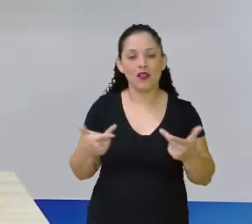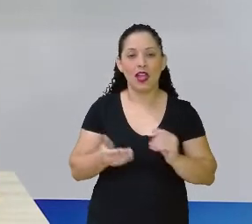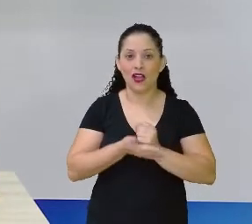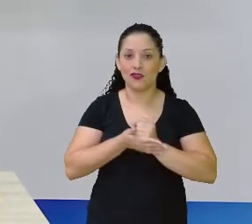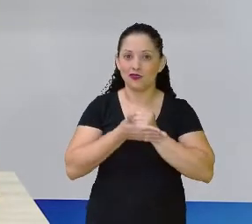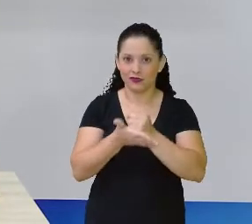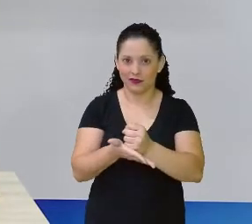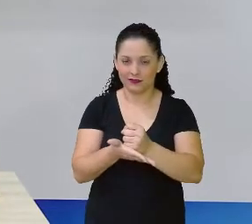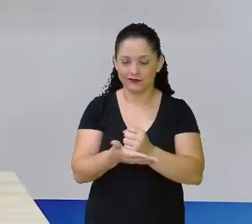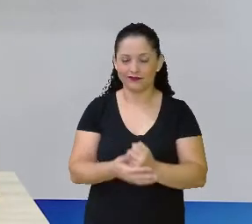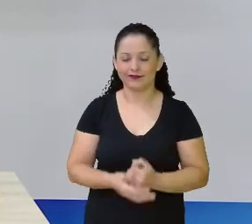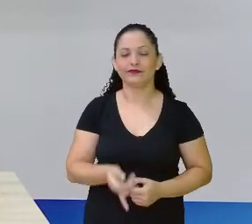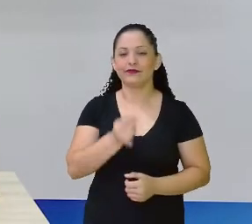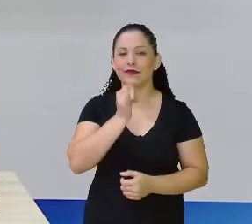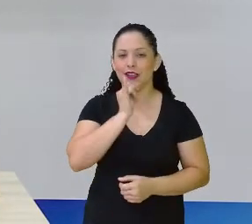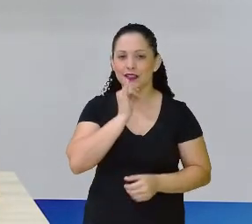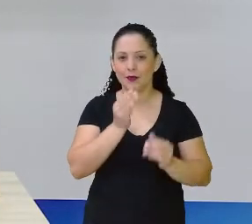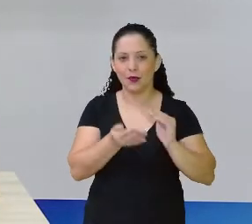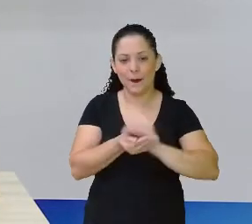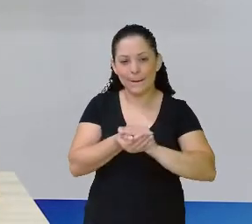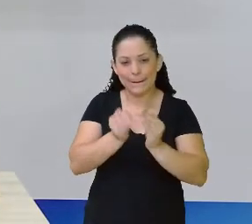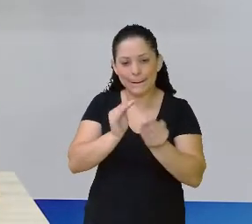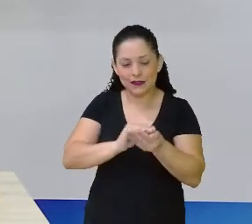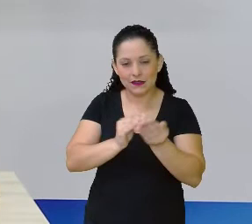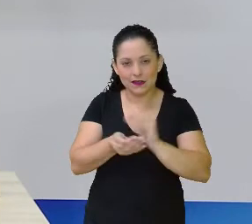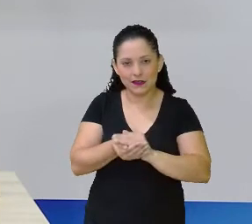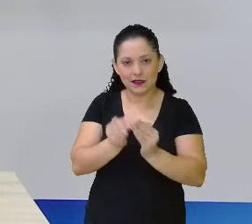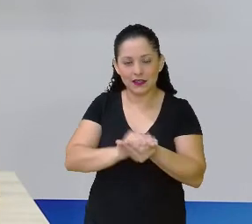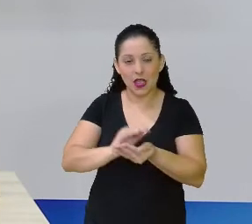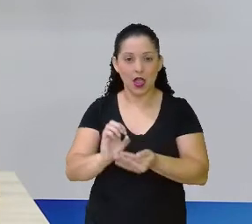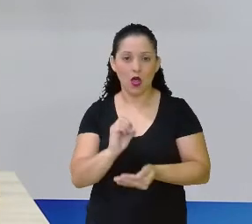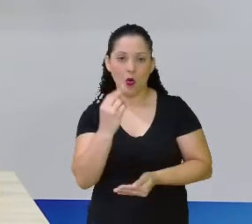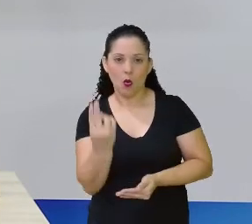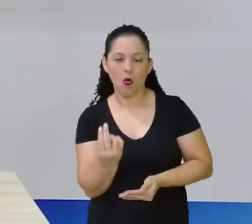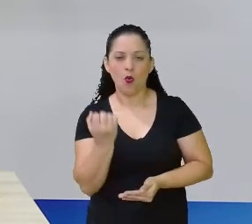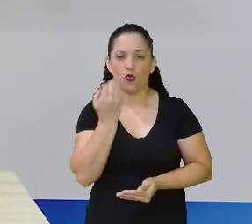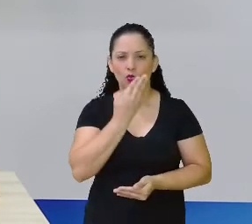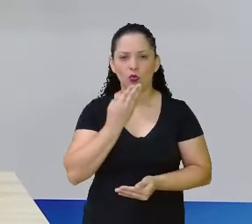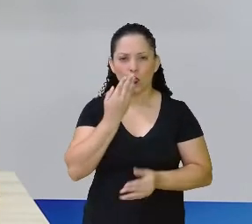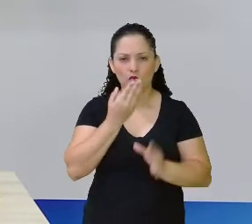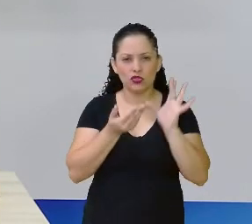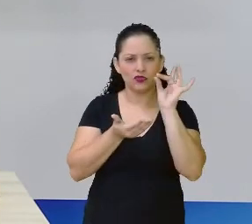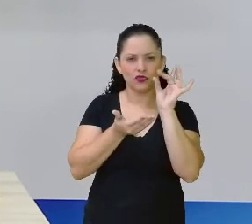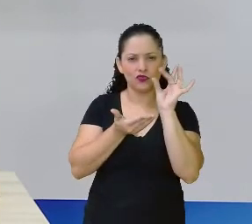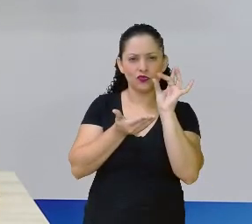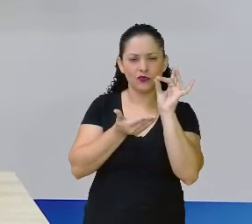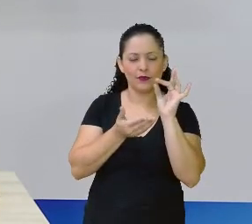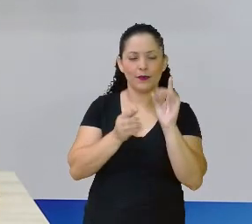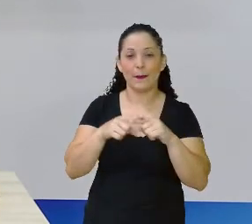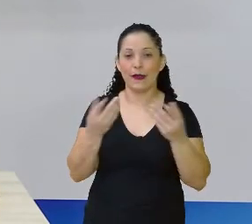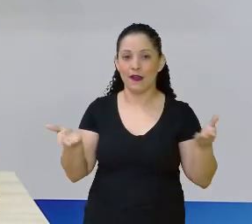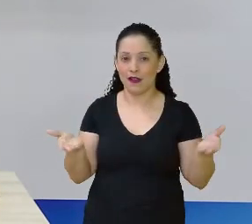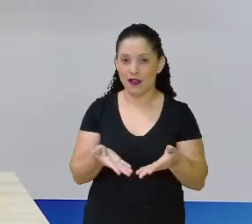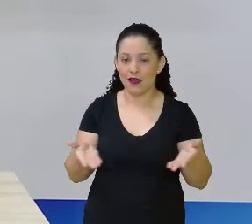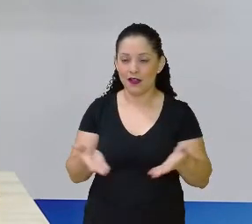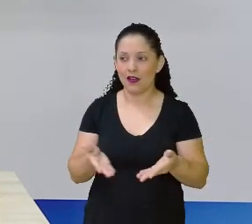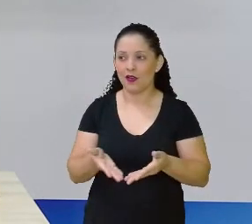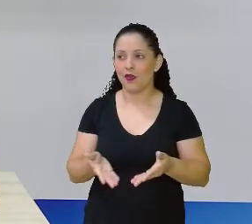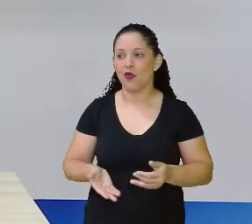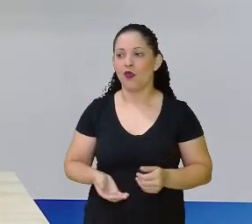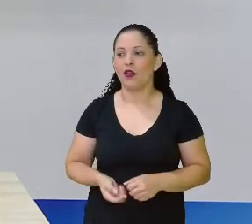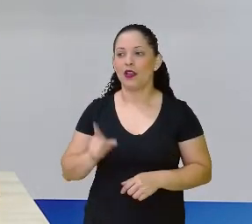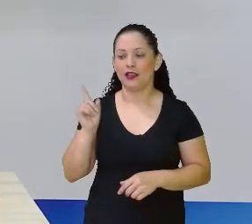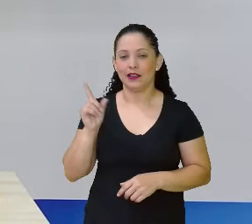modelar. Às vezes eu uso jujuba, tá? Hoje eu vou usar a massa porque eu estou de dieta.